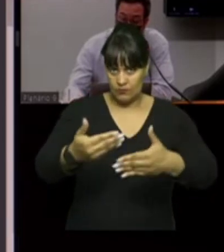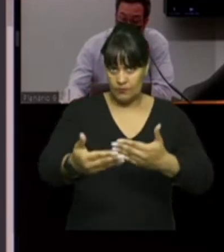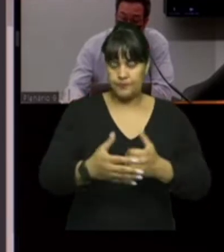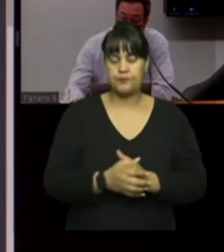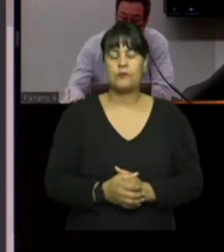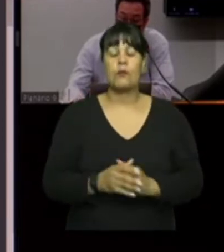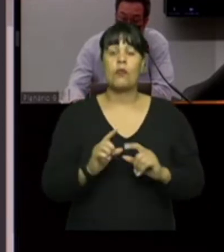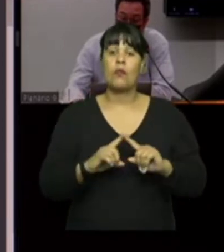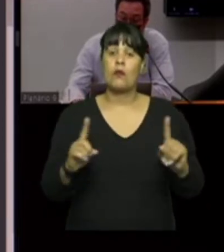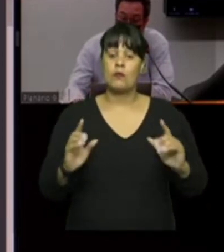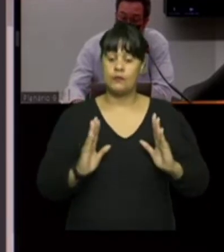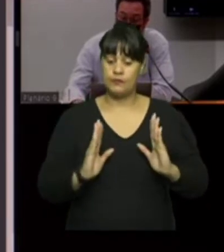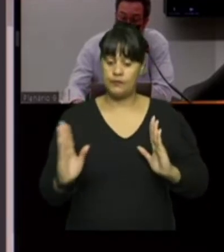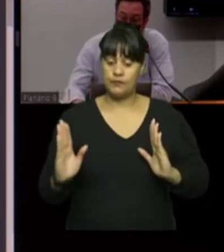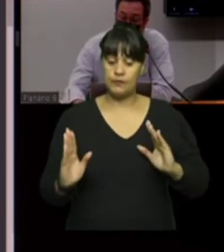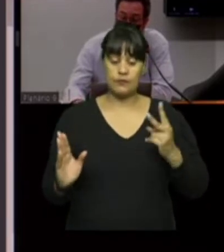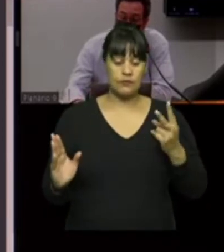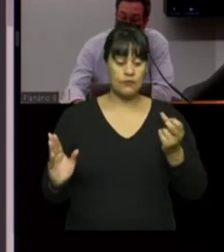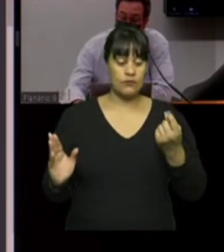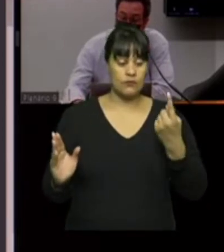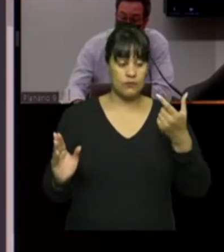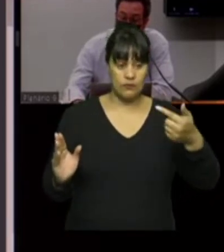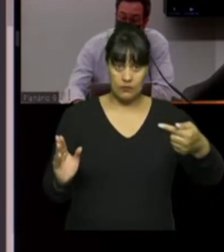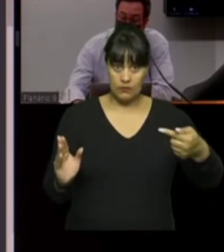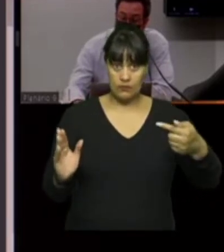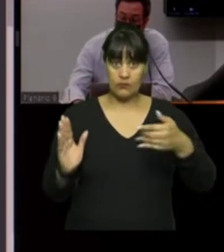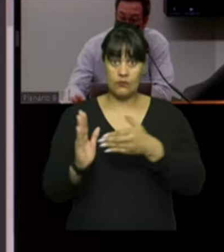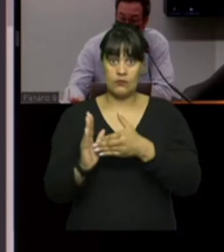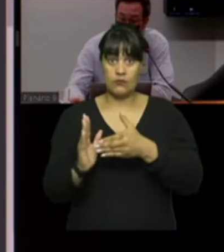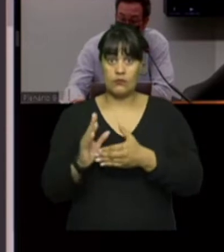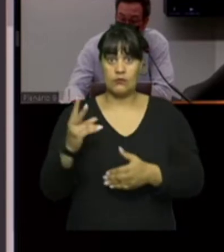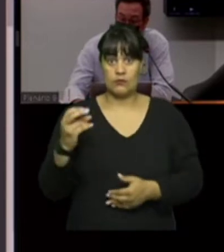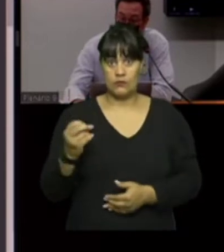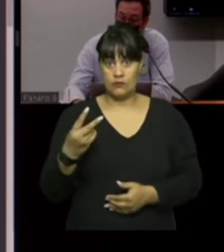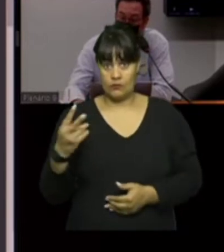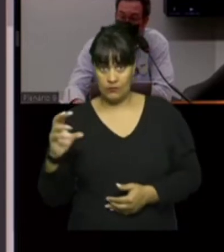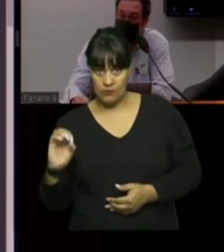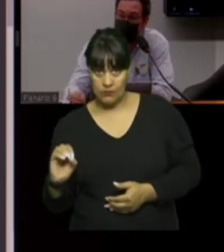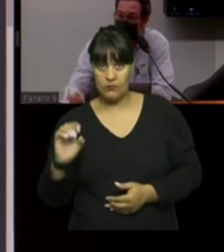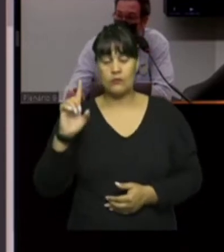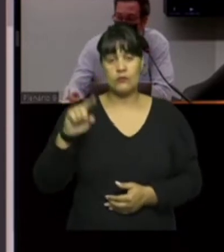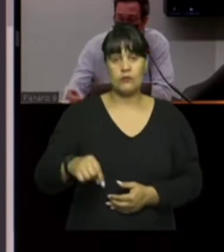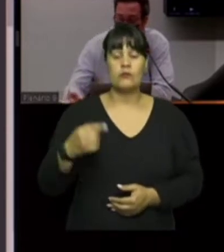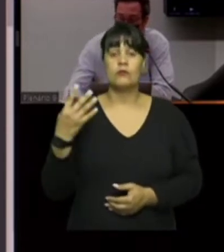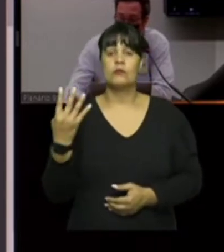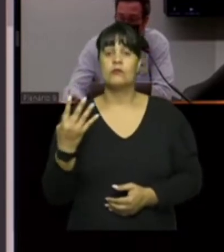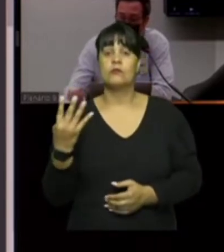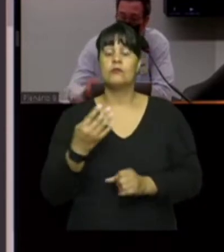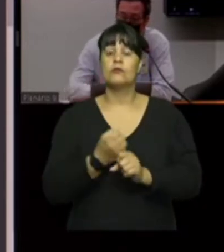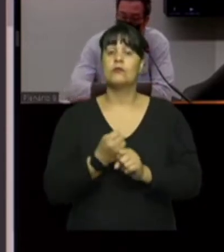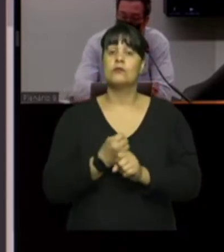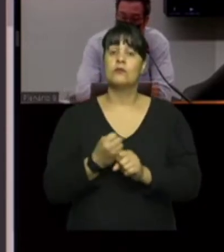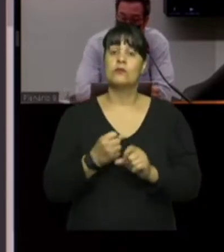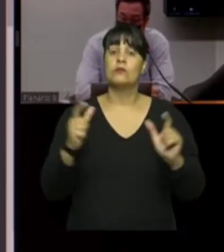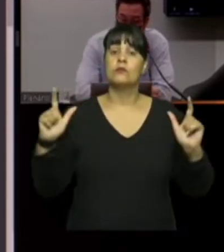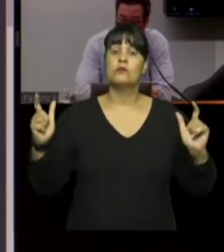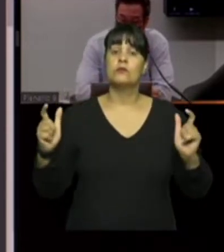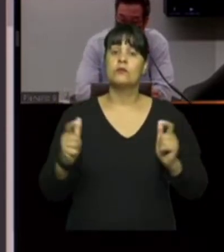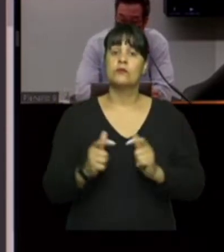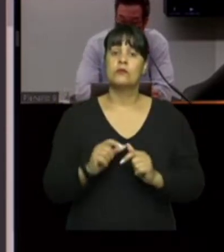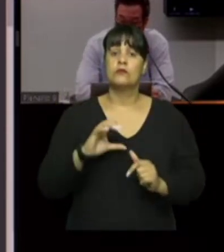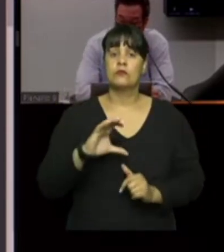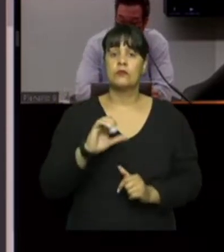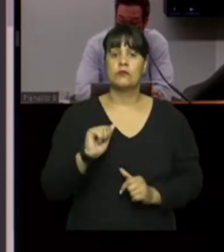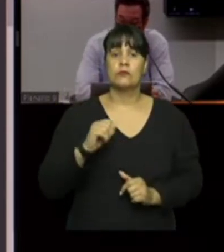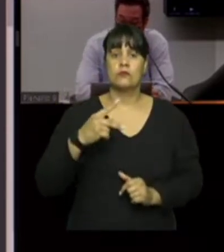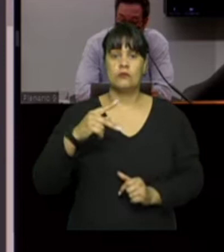2017 a 2020, portanto, foi os 4 anos que menos foi implementado CAPs no